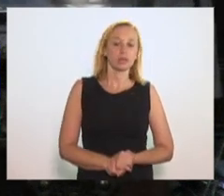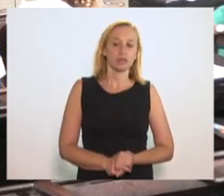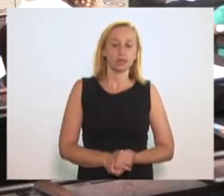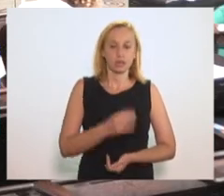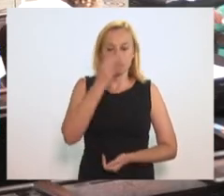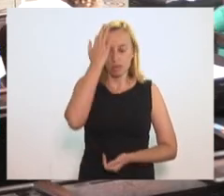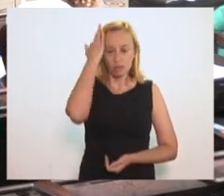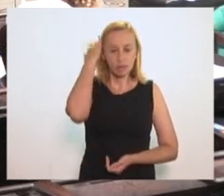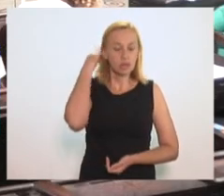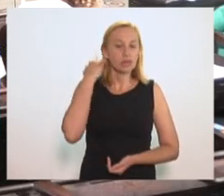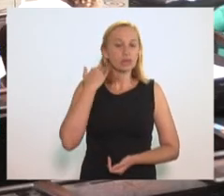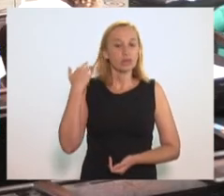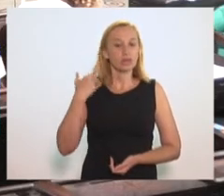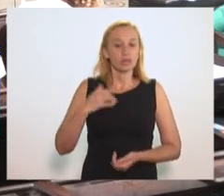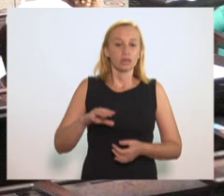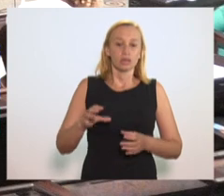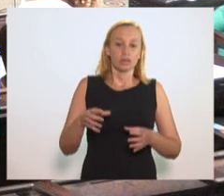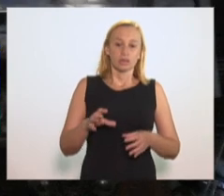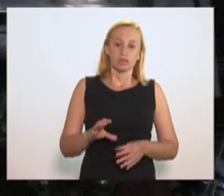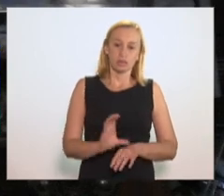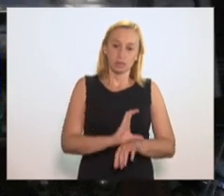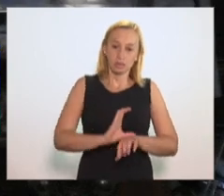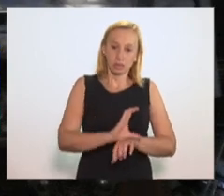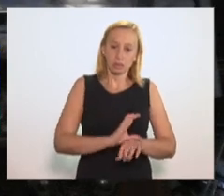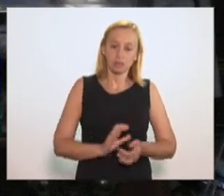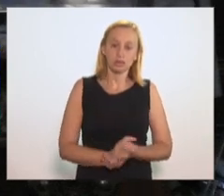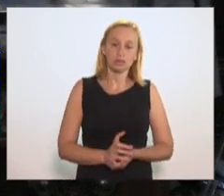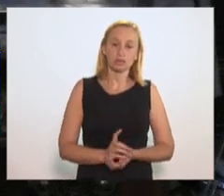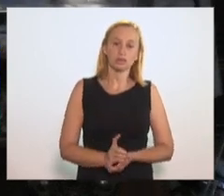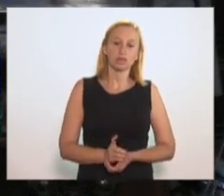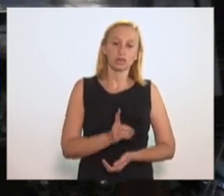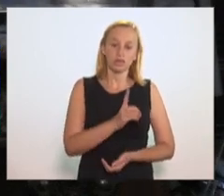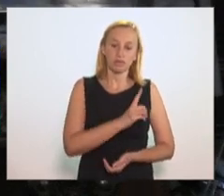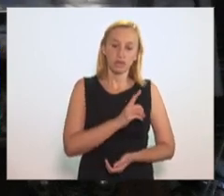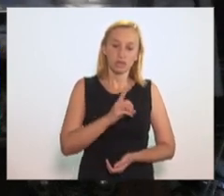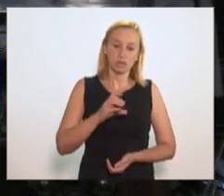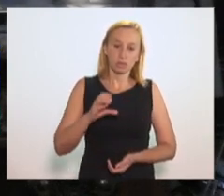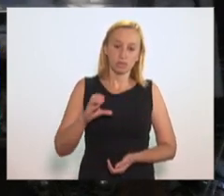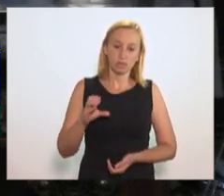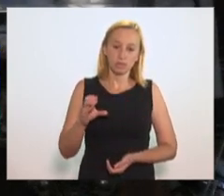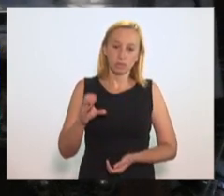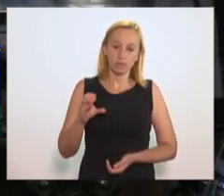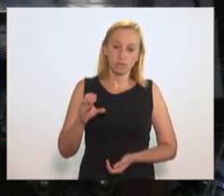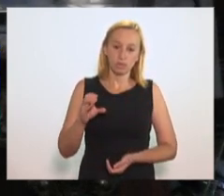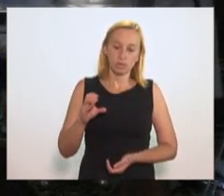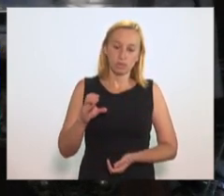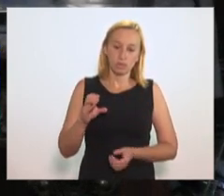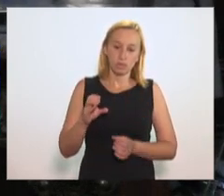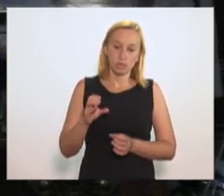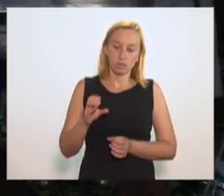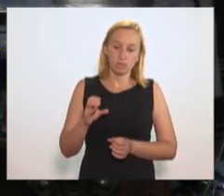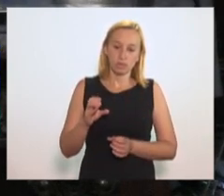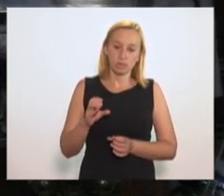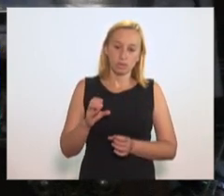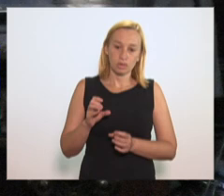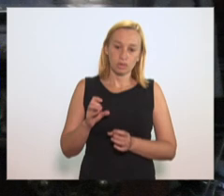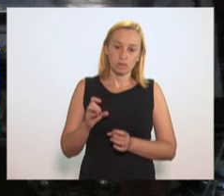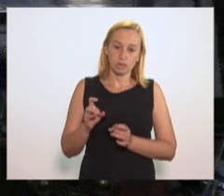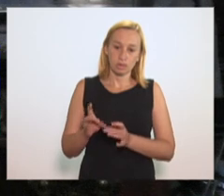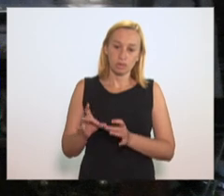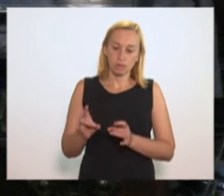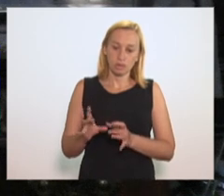parecer pela constitucionalidade pela comissão em defesa do consumidor deputado Márcio Pacheco